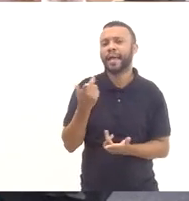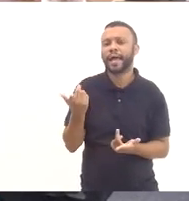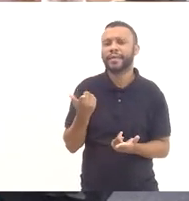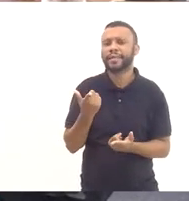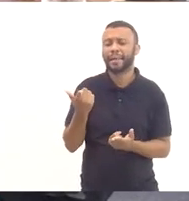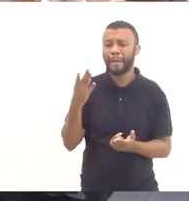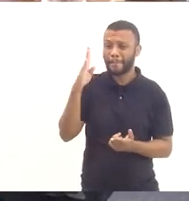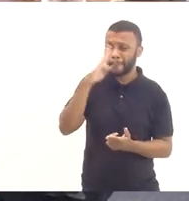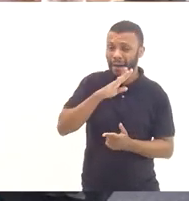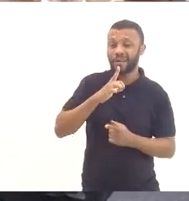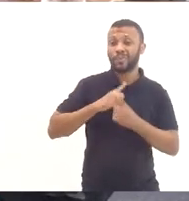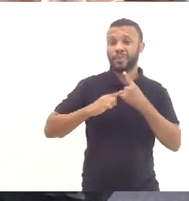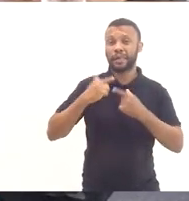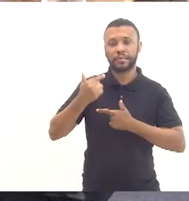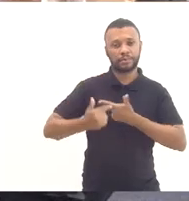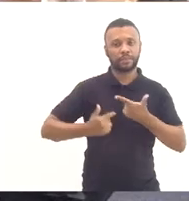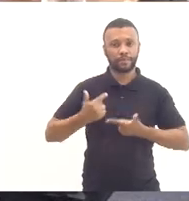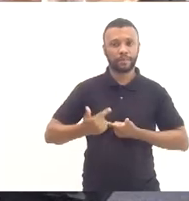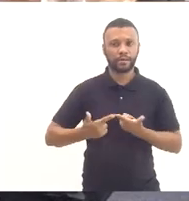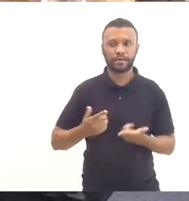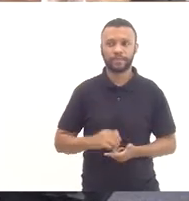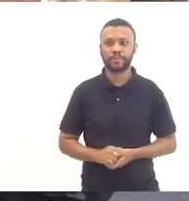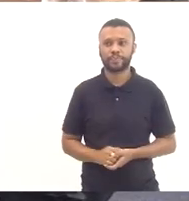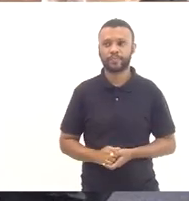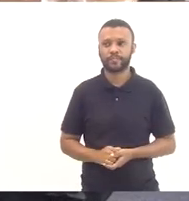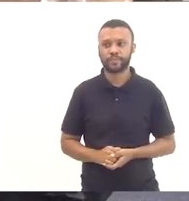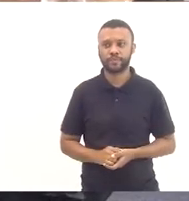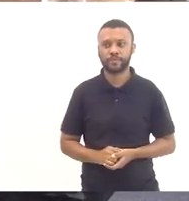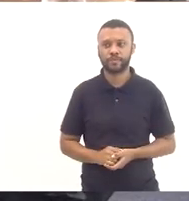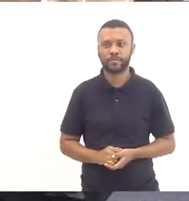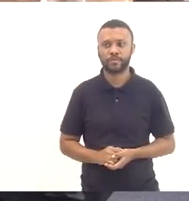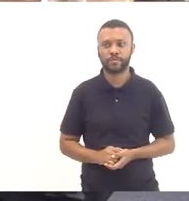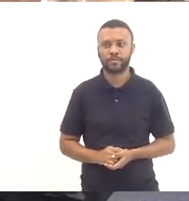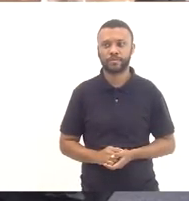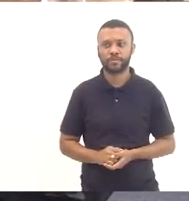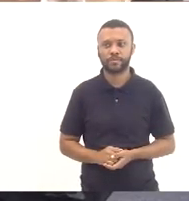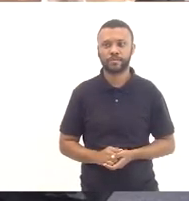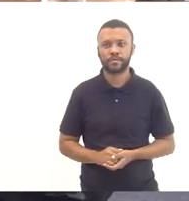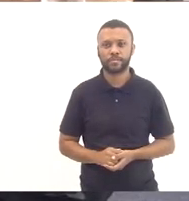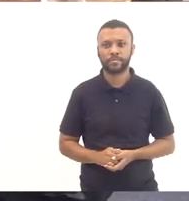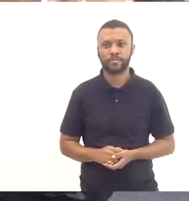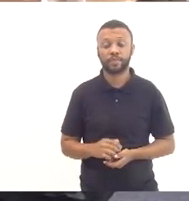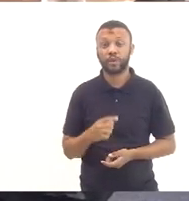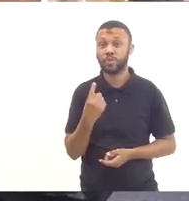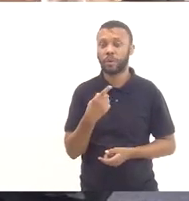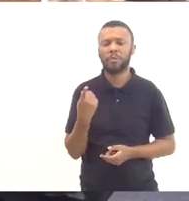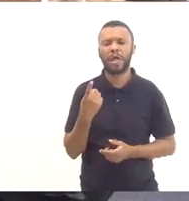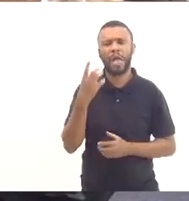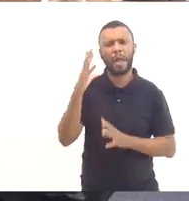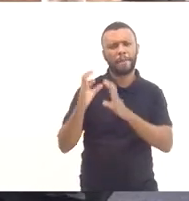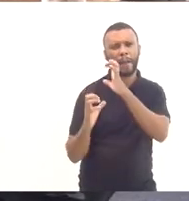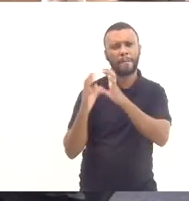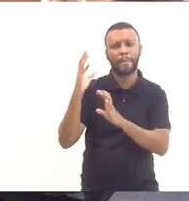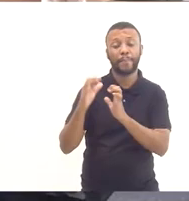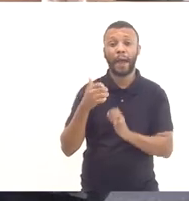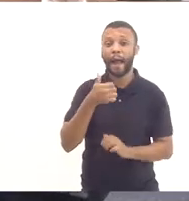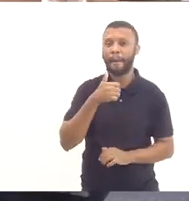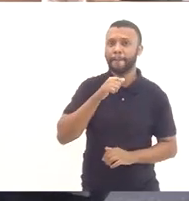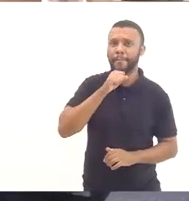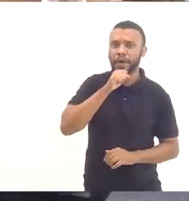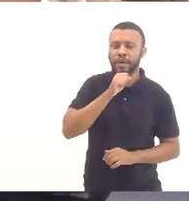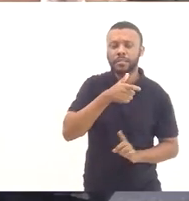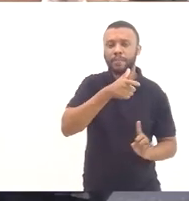gente trolla aí a Essa é a gente Nós somos as brigonas né a mãe da pessoa